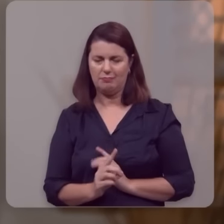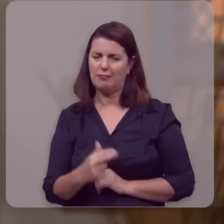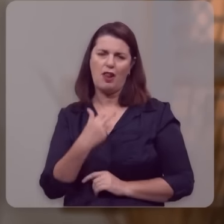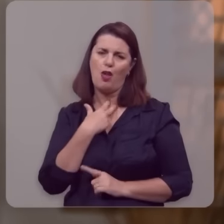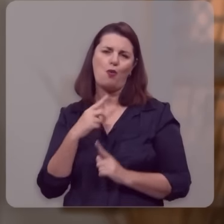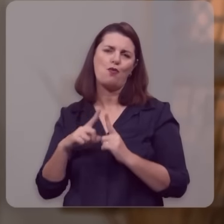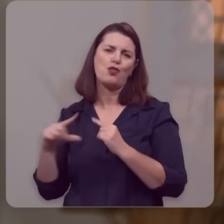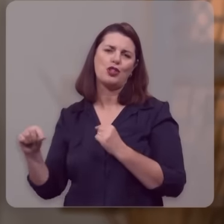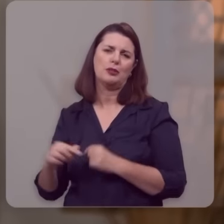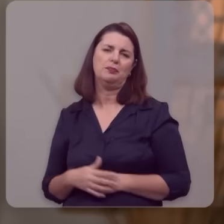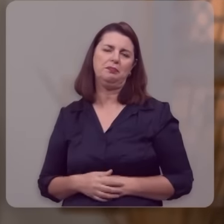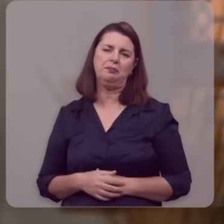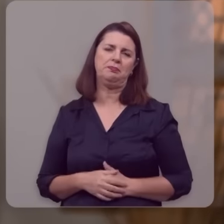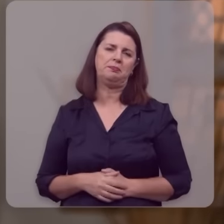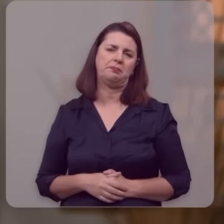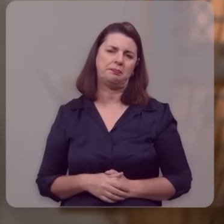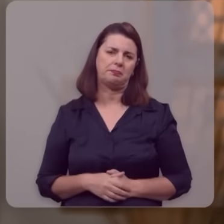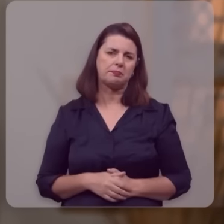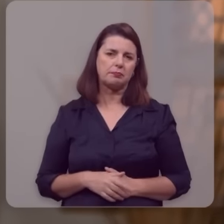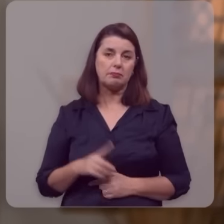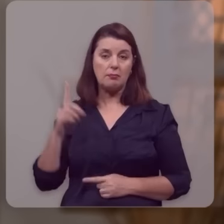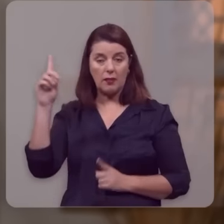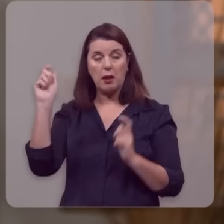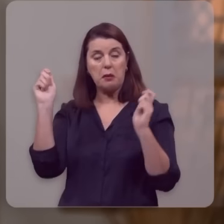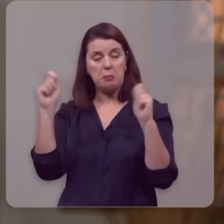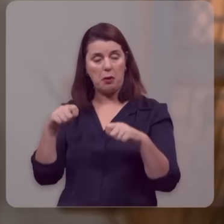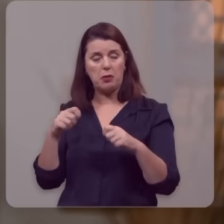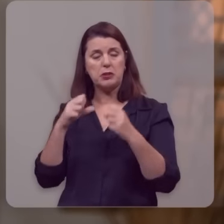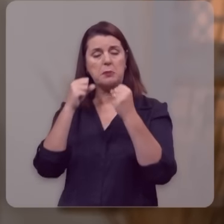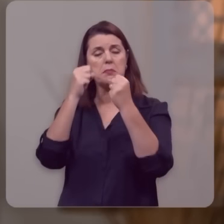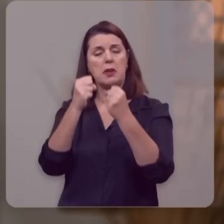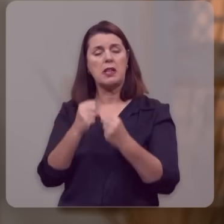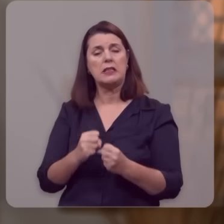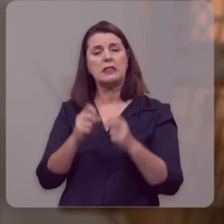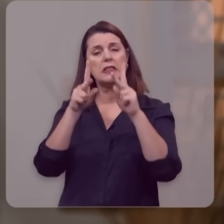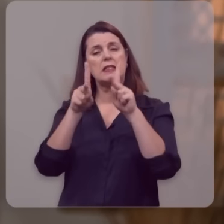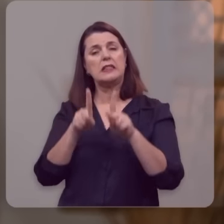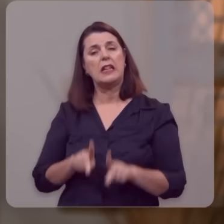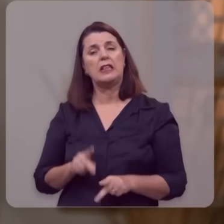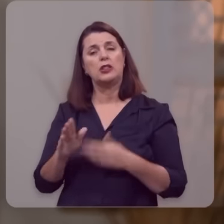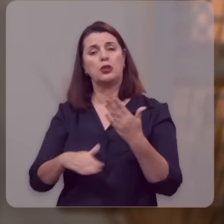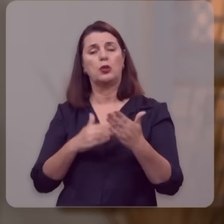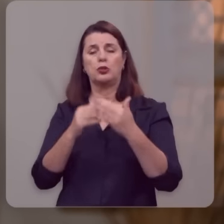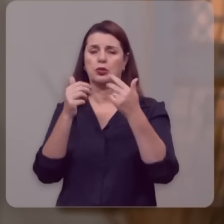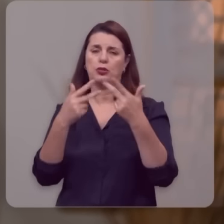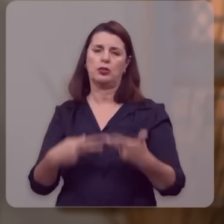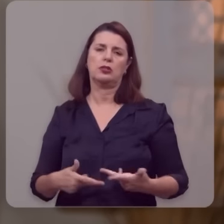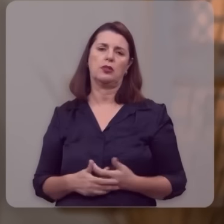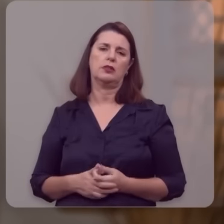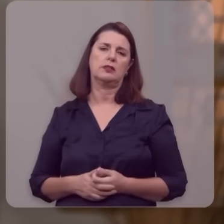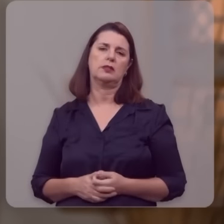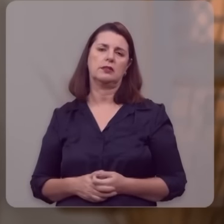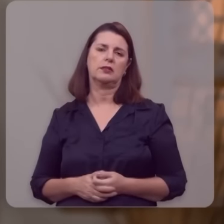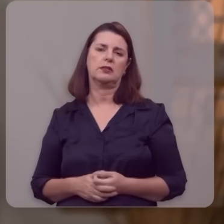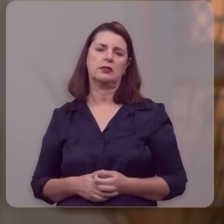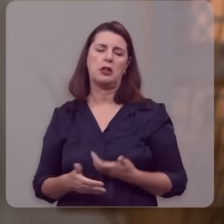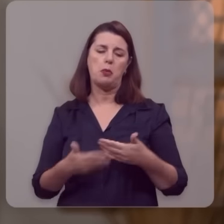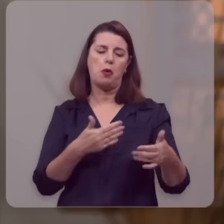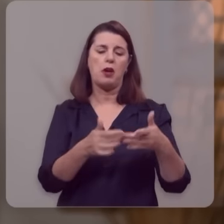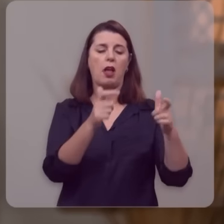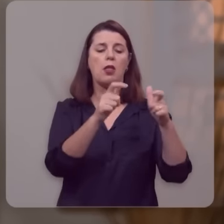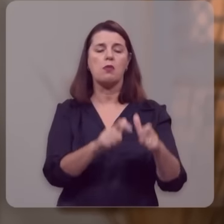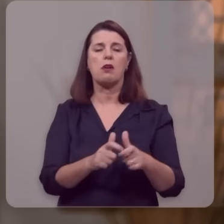pode escapar ele é onipresente Ele tá em todo lugar em toda